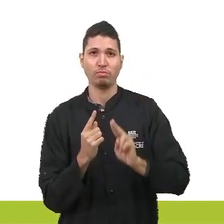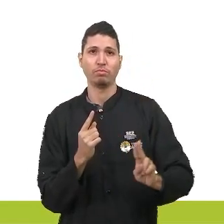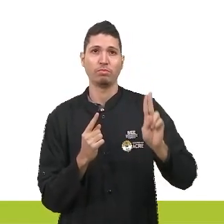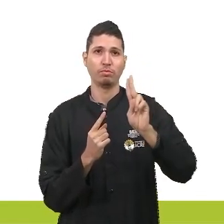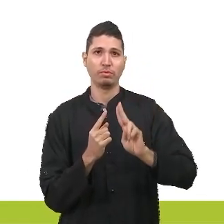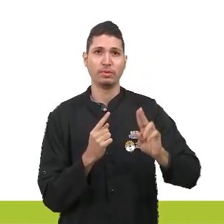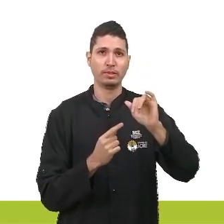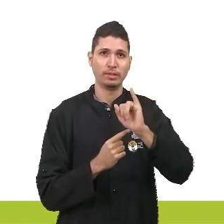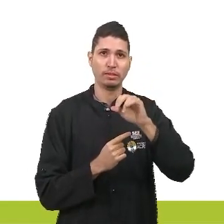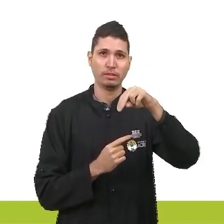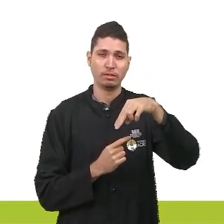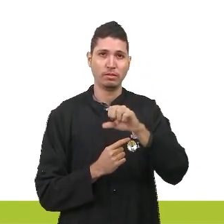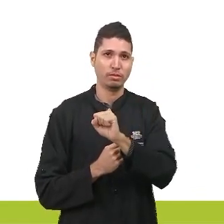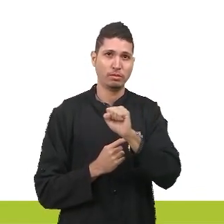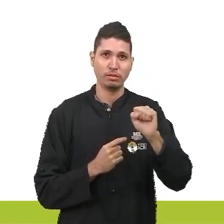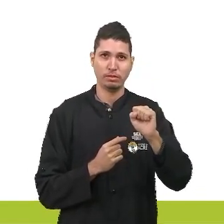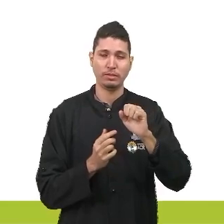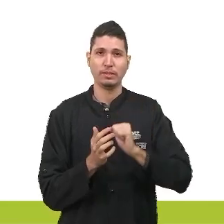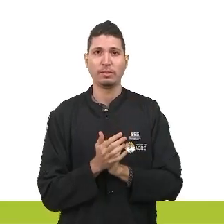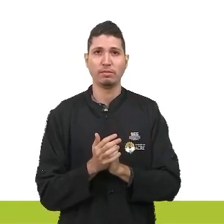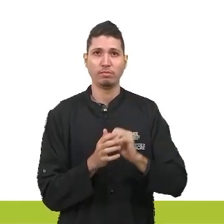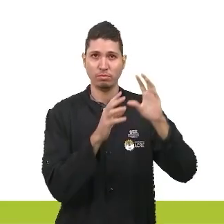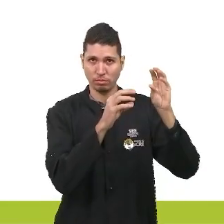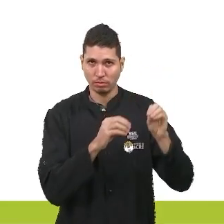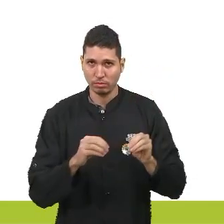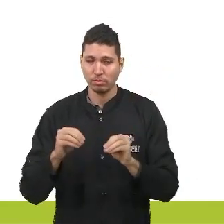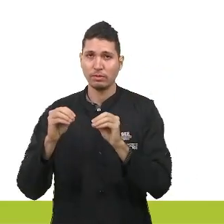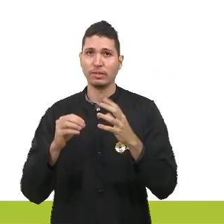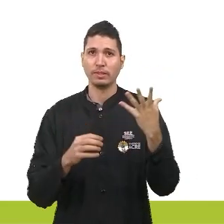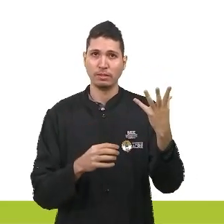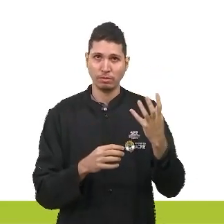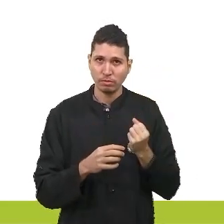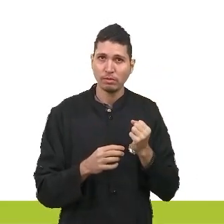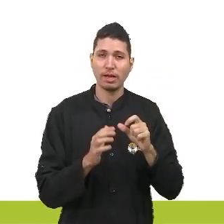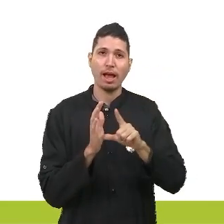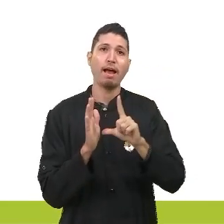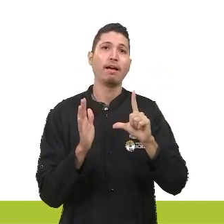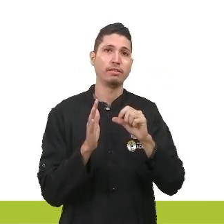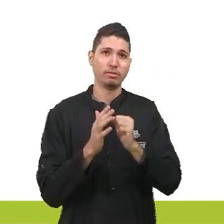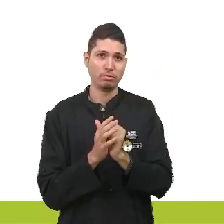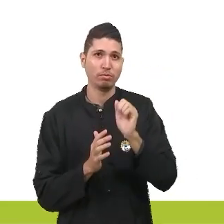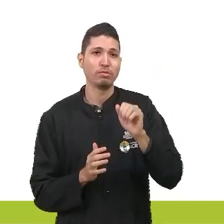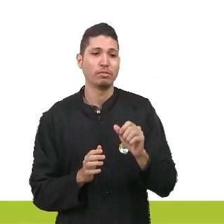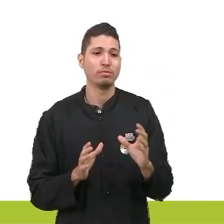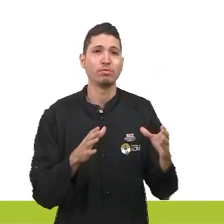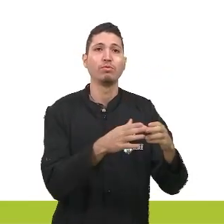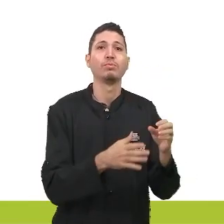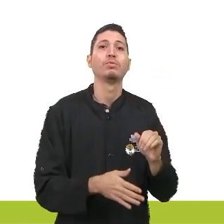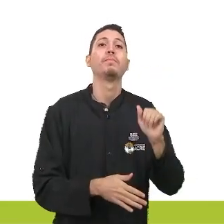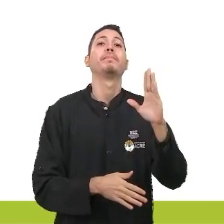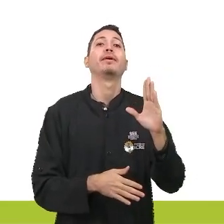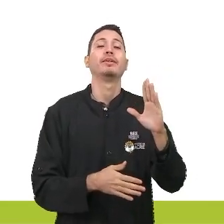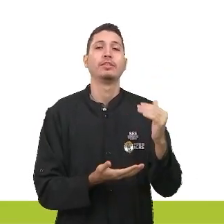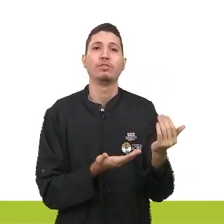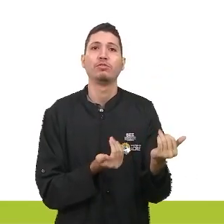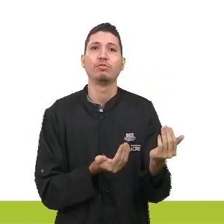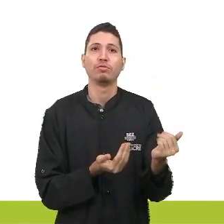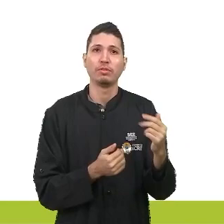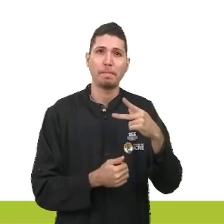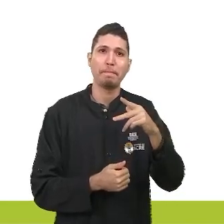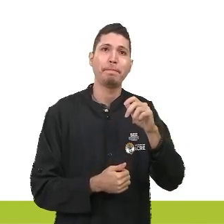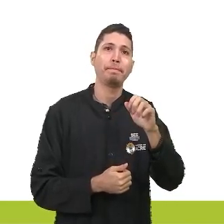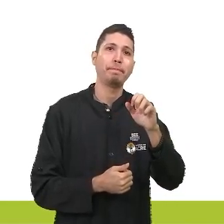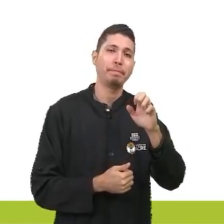pelo INSS para tentar adiar a aposentadoria dos trabalhadores mais jovens, penalizando quem se aposenta